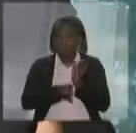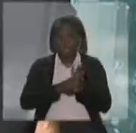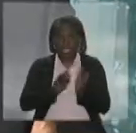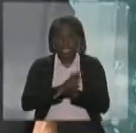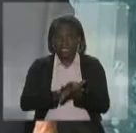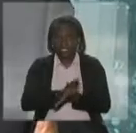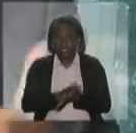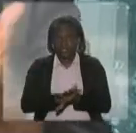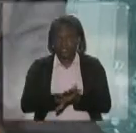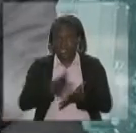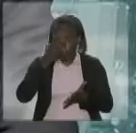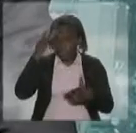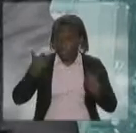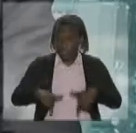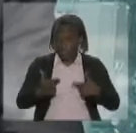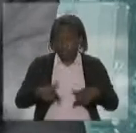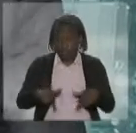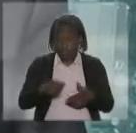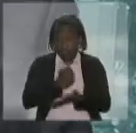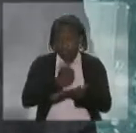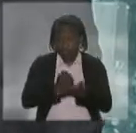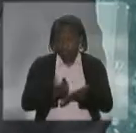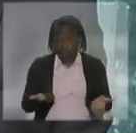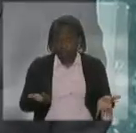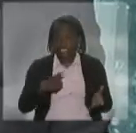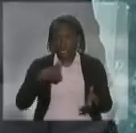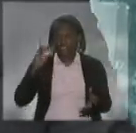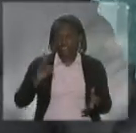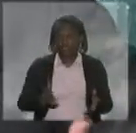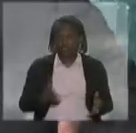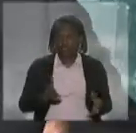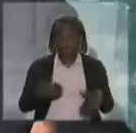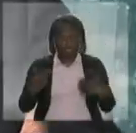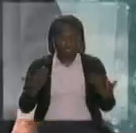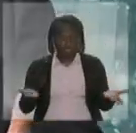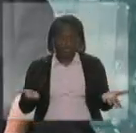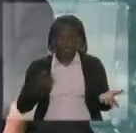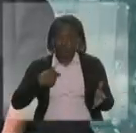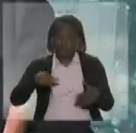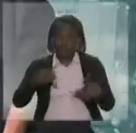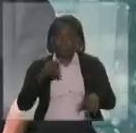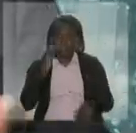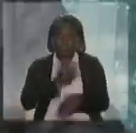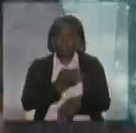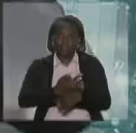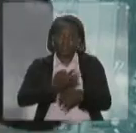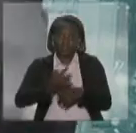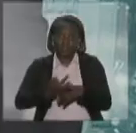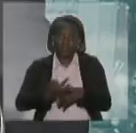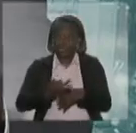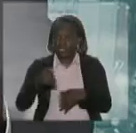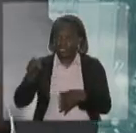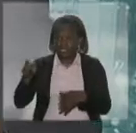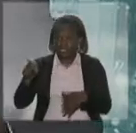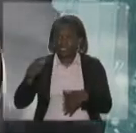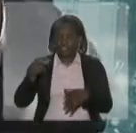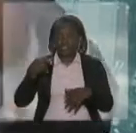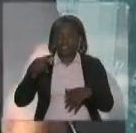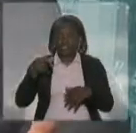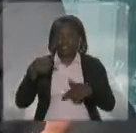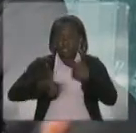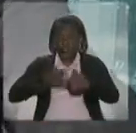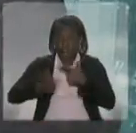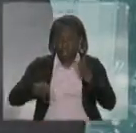trabalhador que é contratado e que tem seus direitos ele não comparece mas aí o serviço público fica